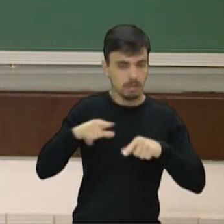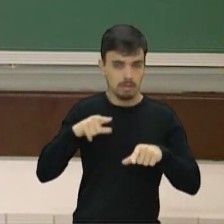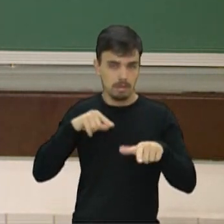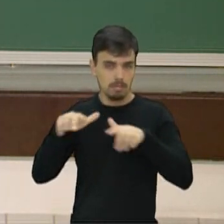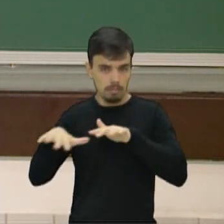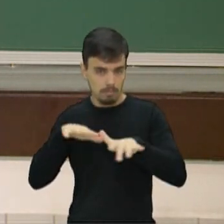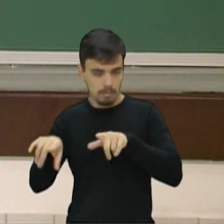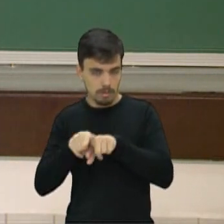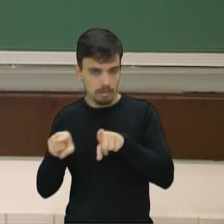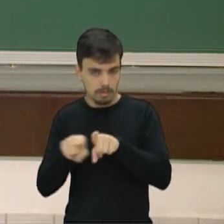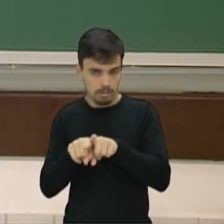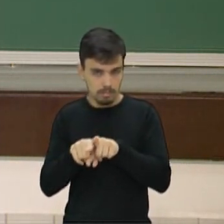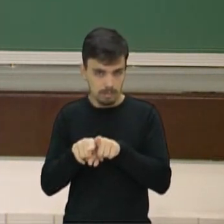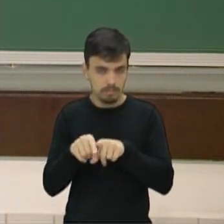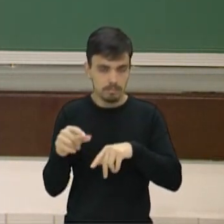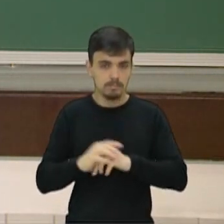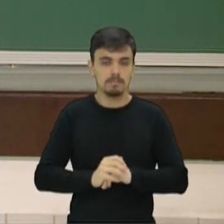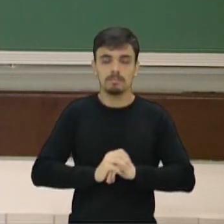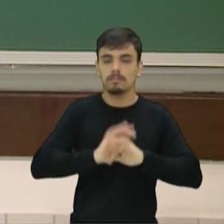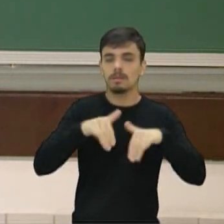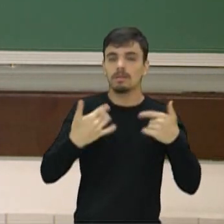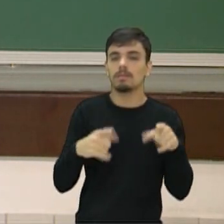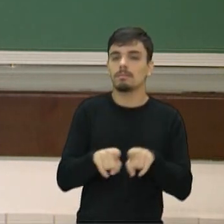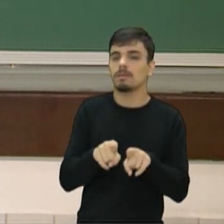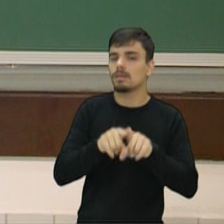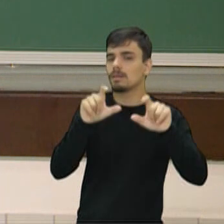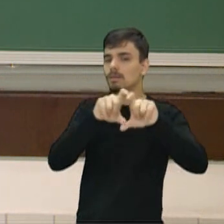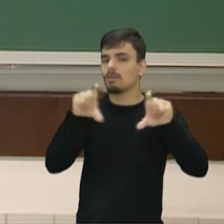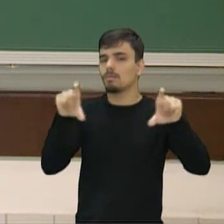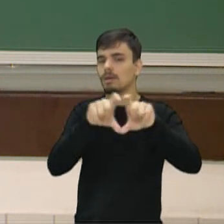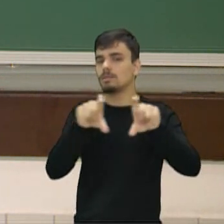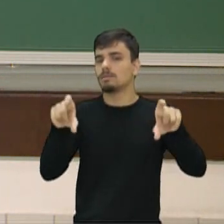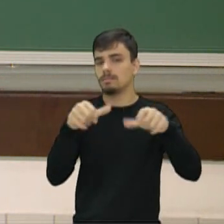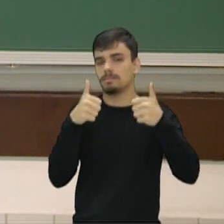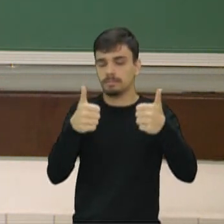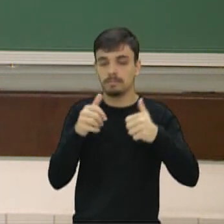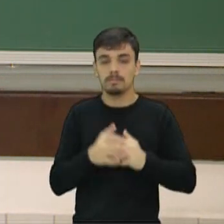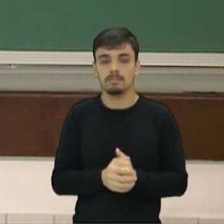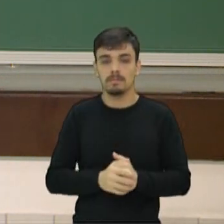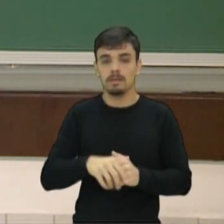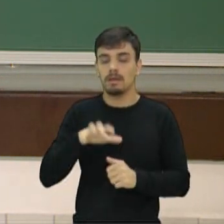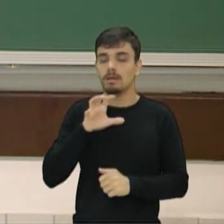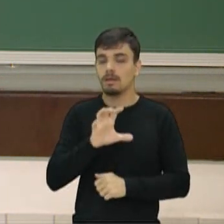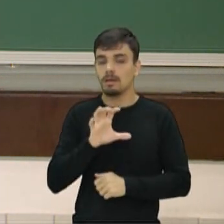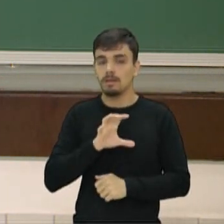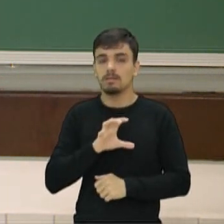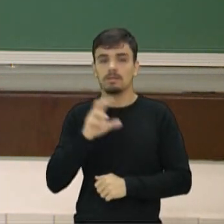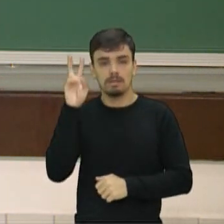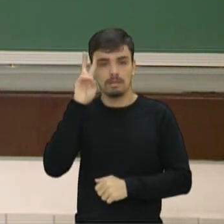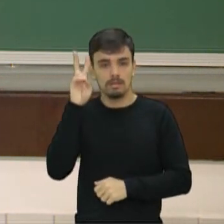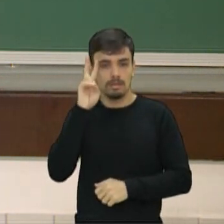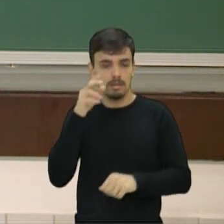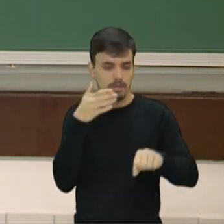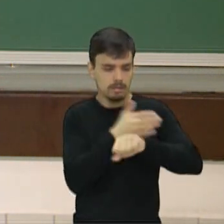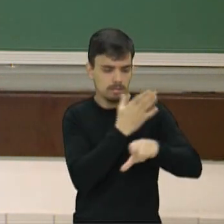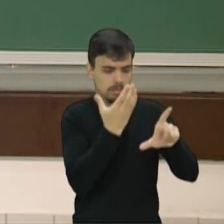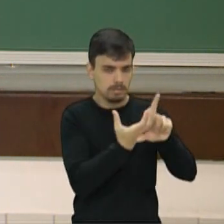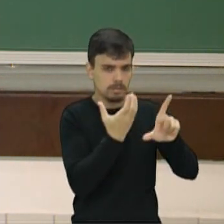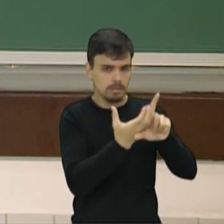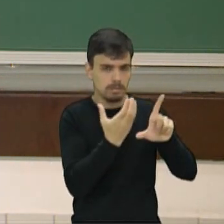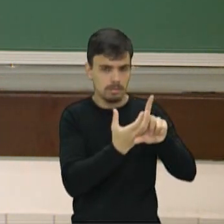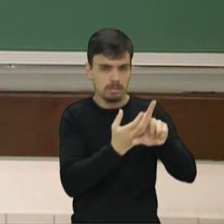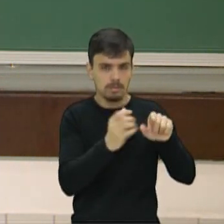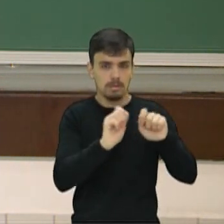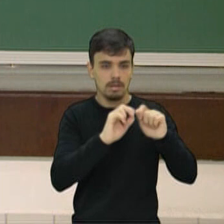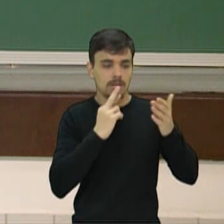movimento, tá? Tem um deslocamento e também tem uma equação. Pessoal, então era isso. Lembre-se, acesse o Classroom